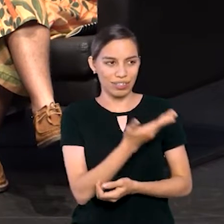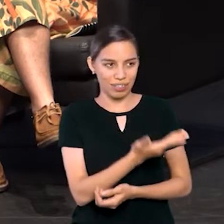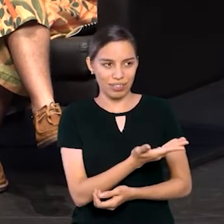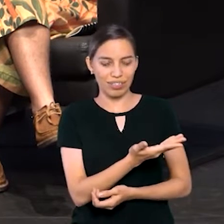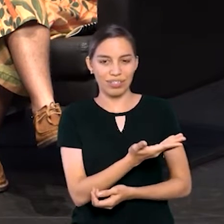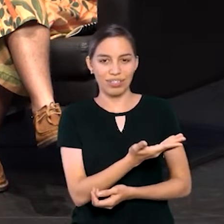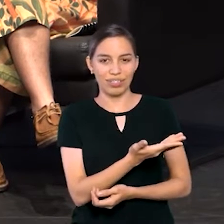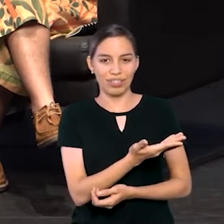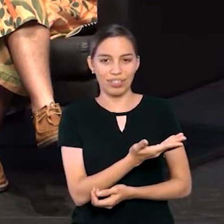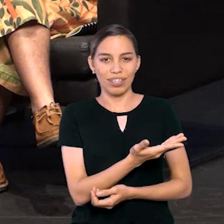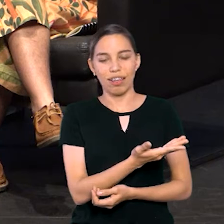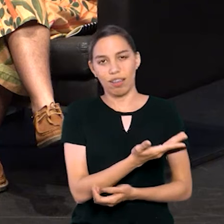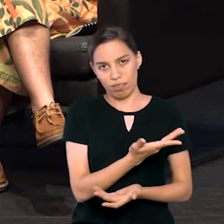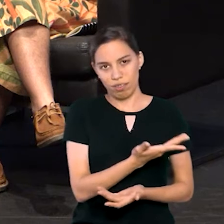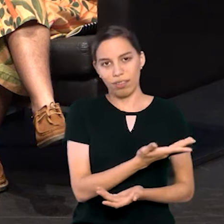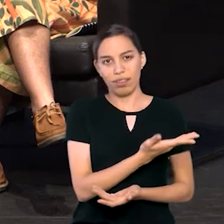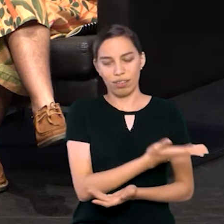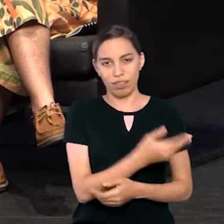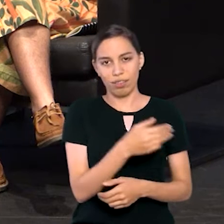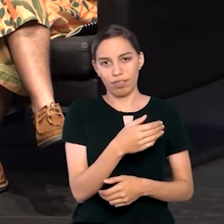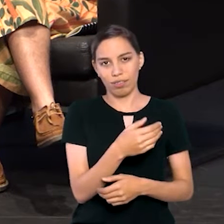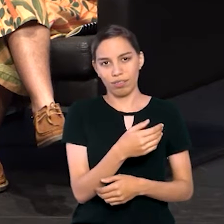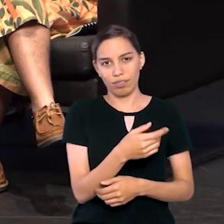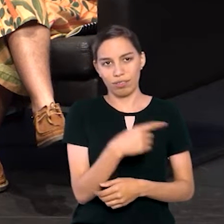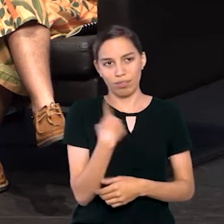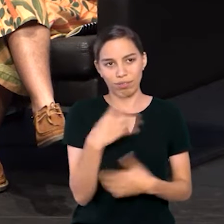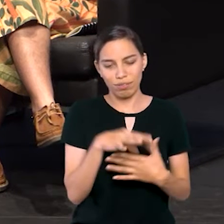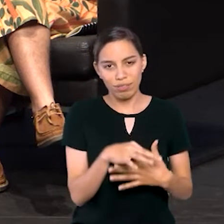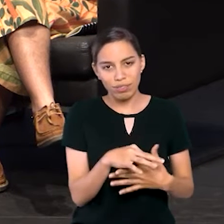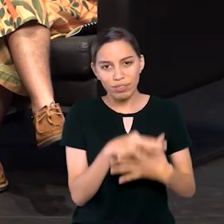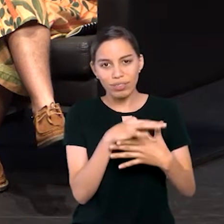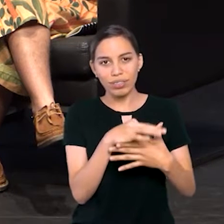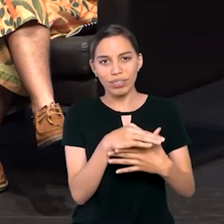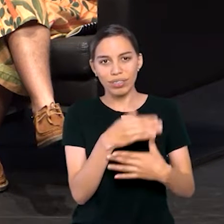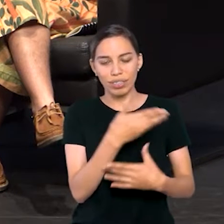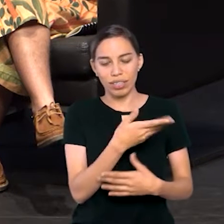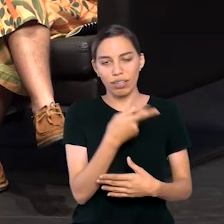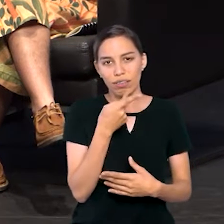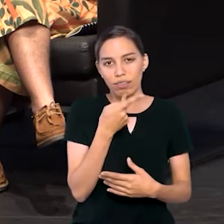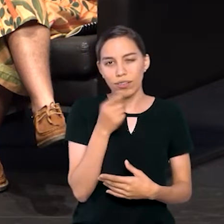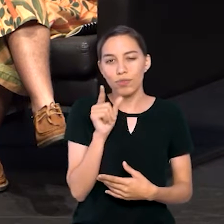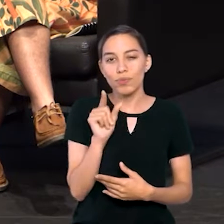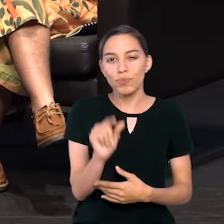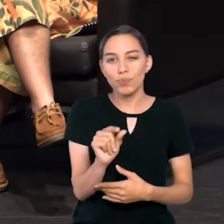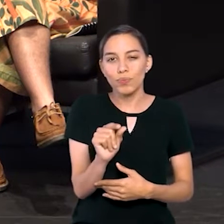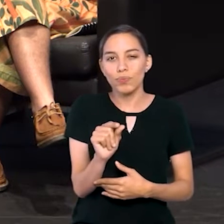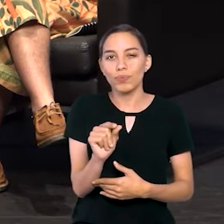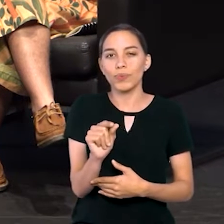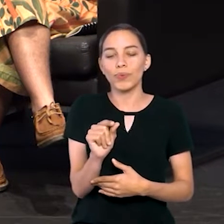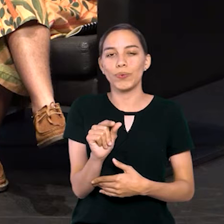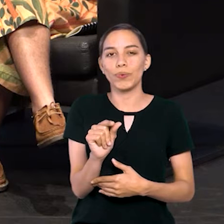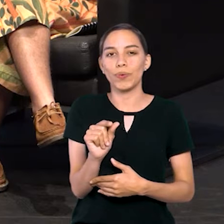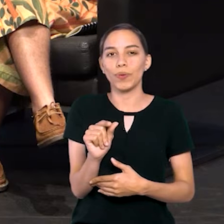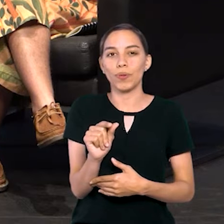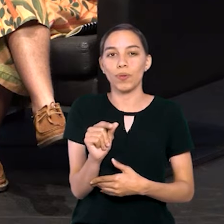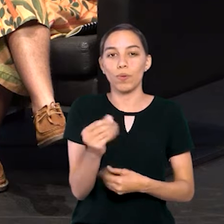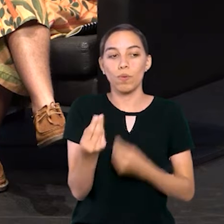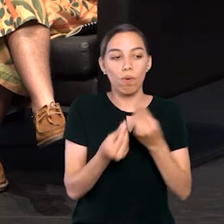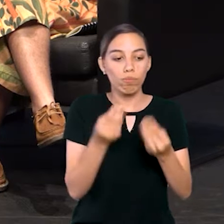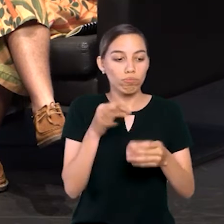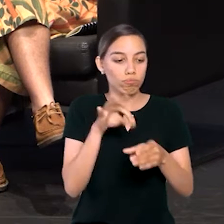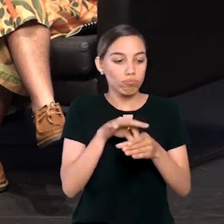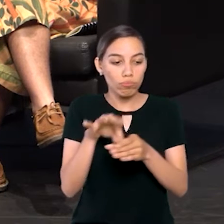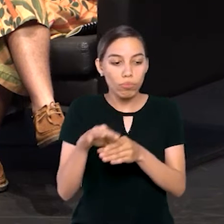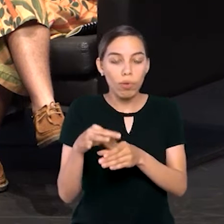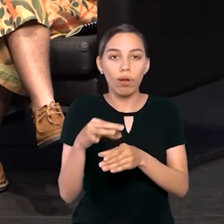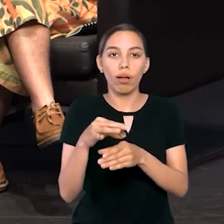gente escutar nosso mestre, falar um pouquinho sobre o quanto esse reflorestamento,